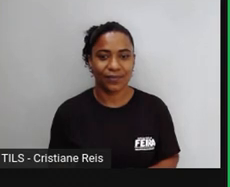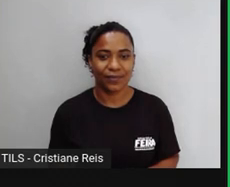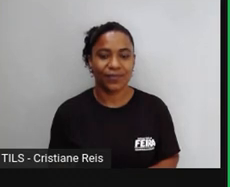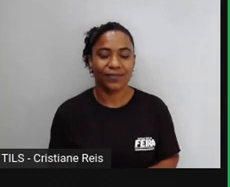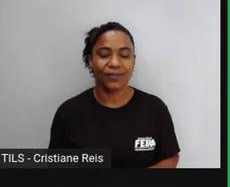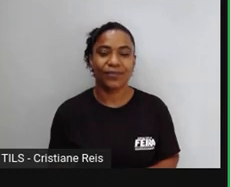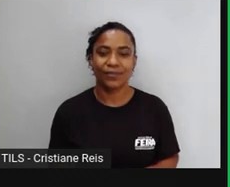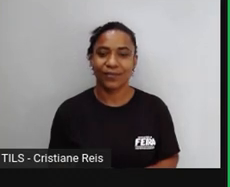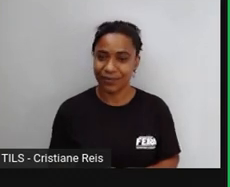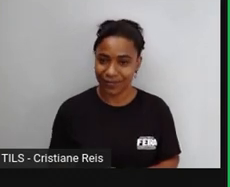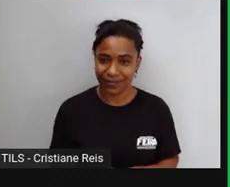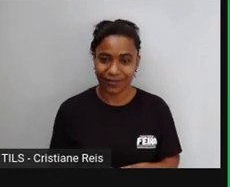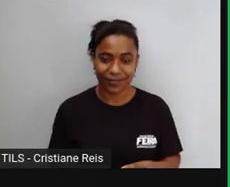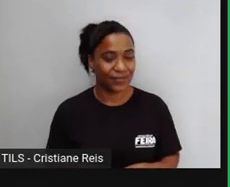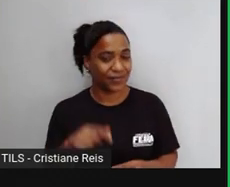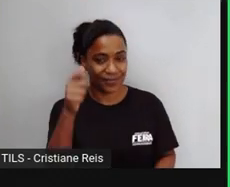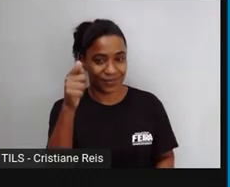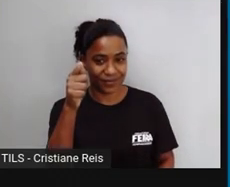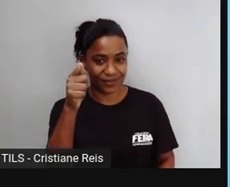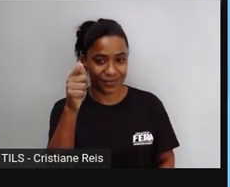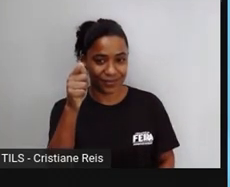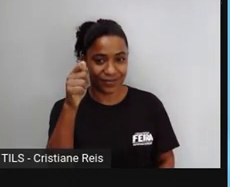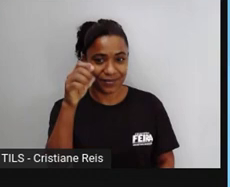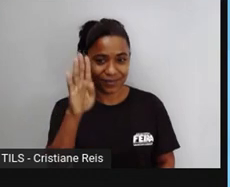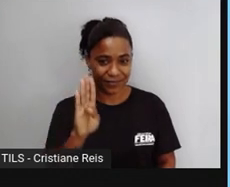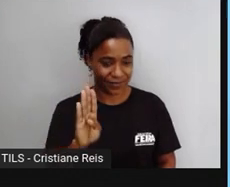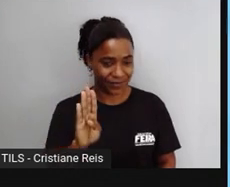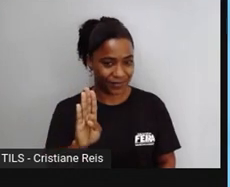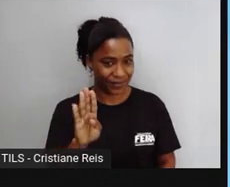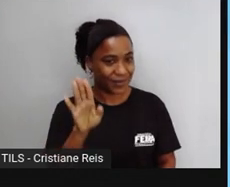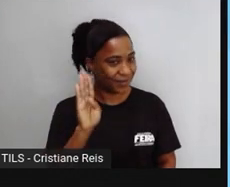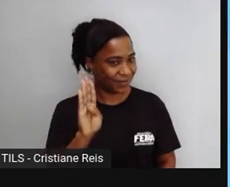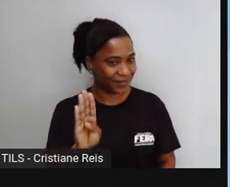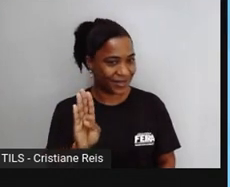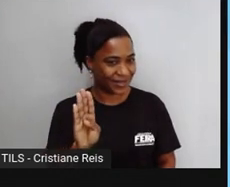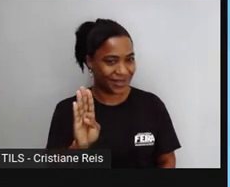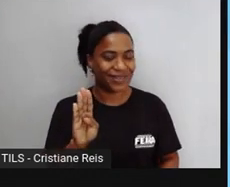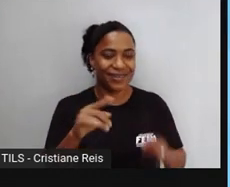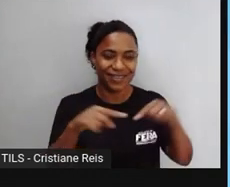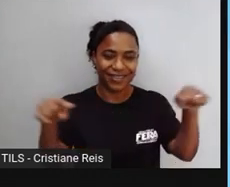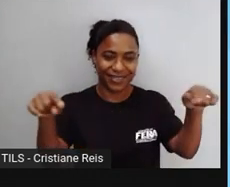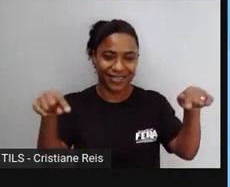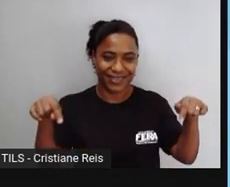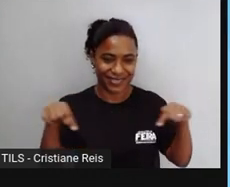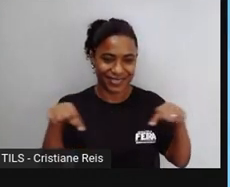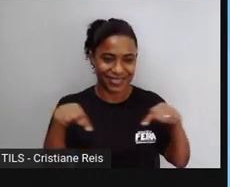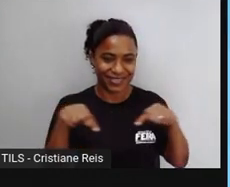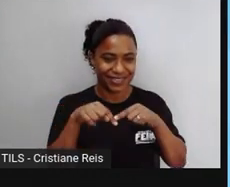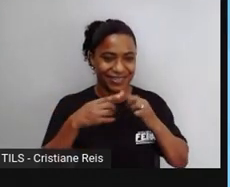Living room or bathroom? Living room. Sala de estar.